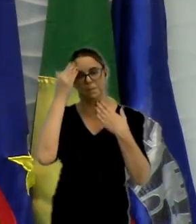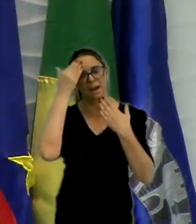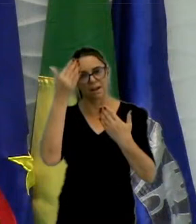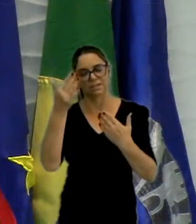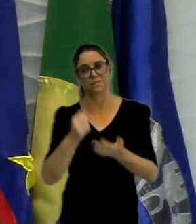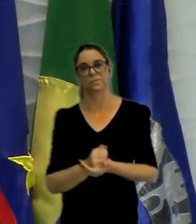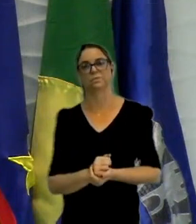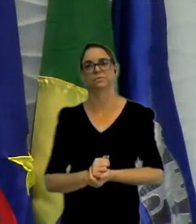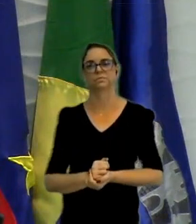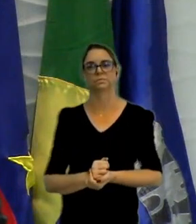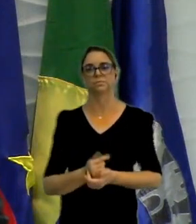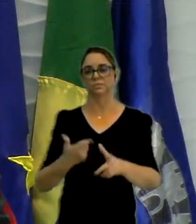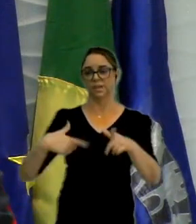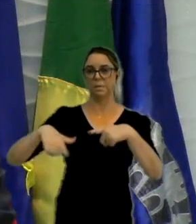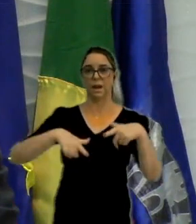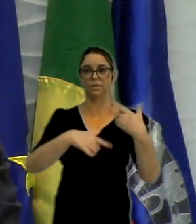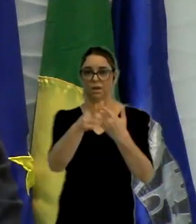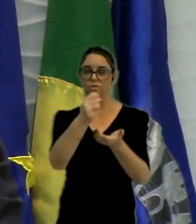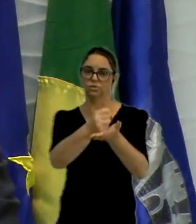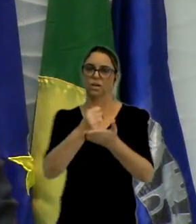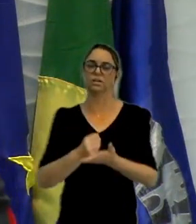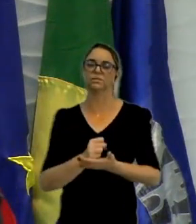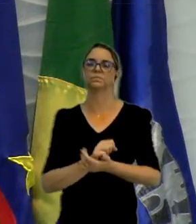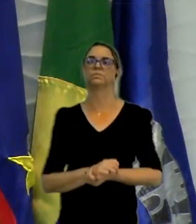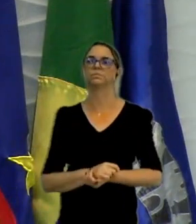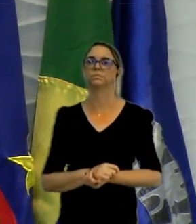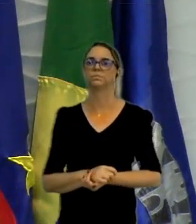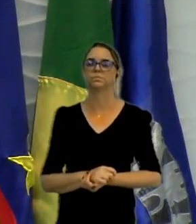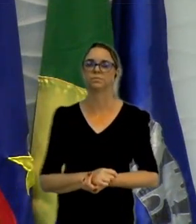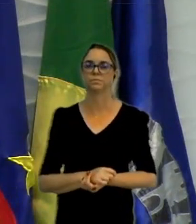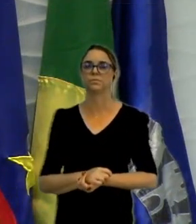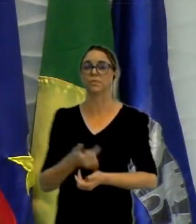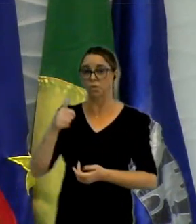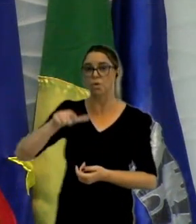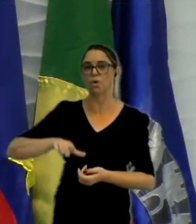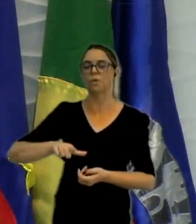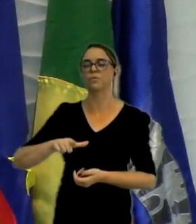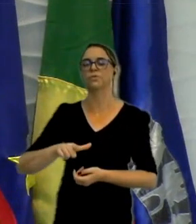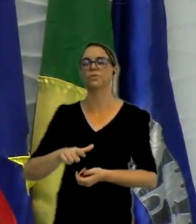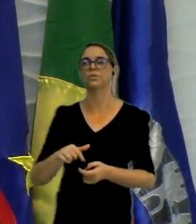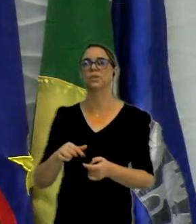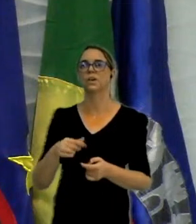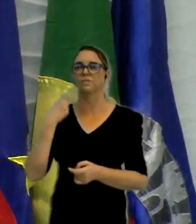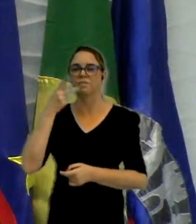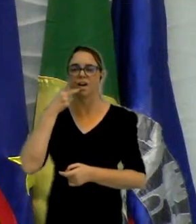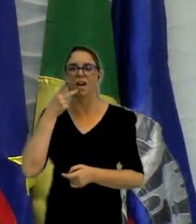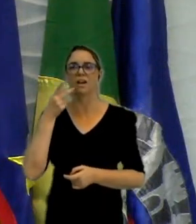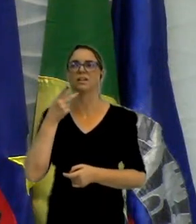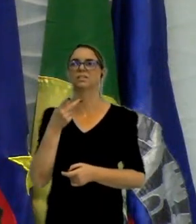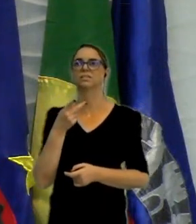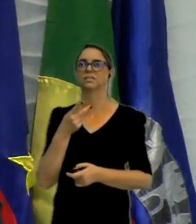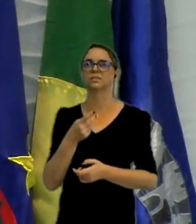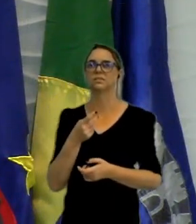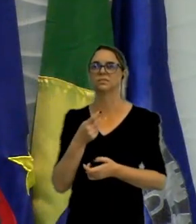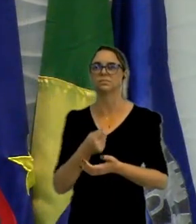da sua geração de emprego e renda. A gente vem aqui muito falar, muitos falastrões,